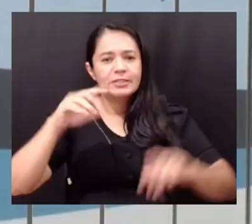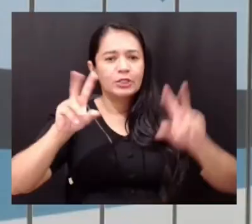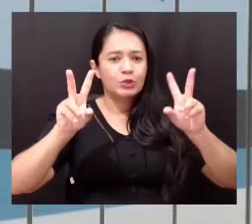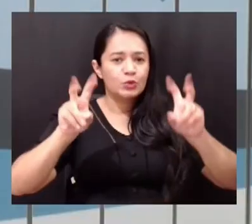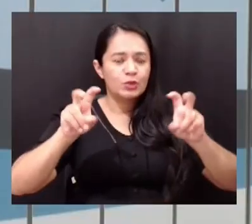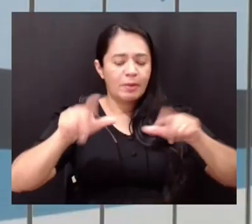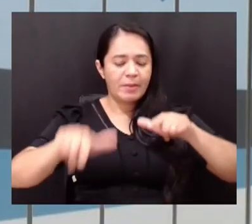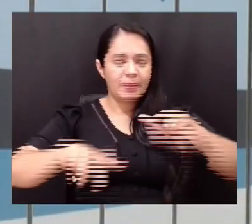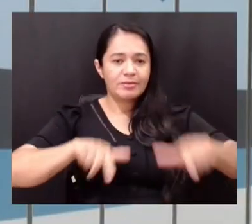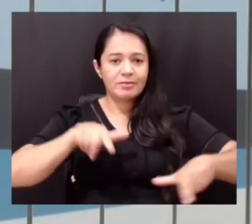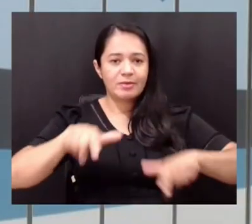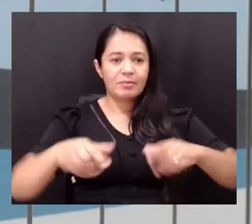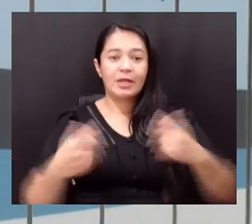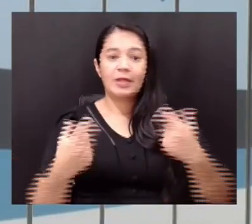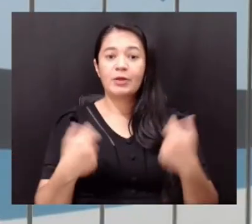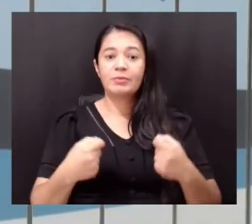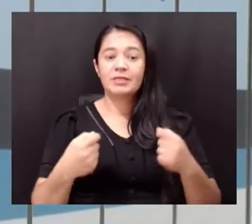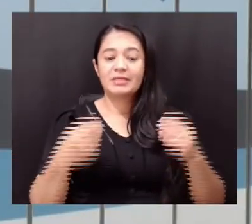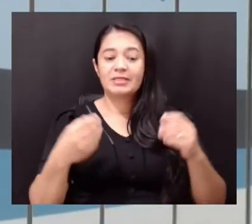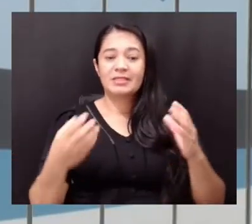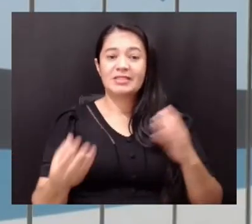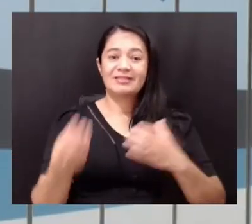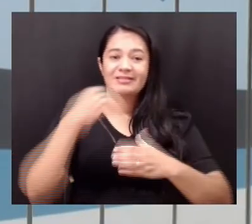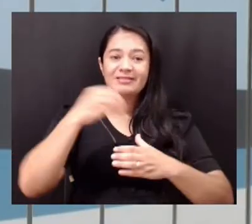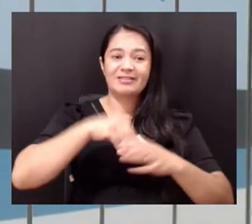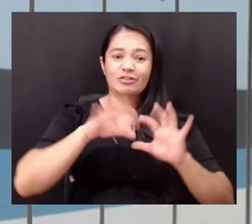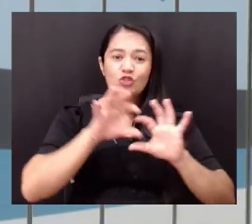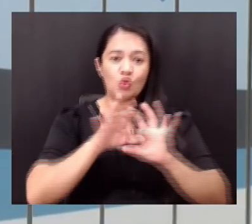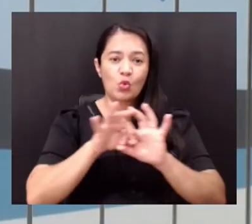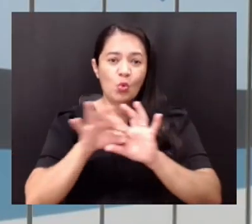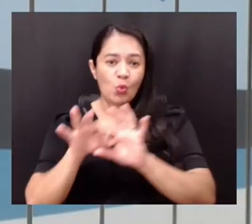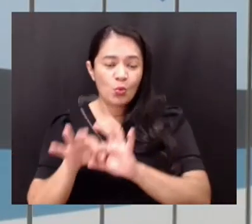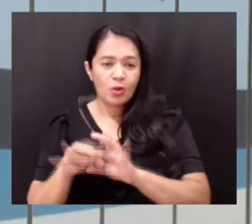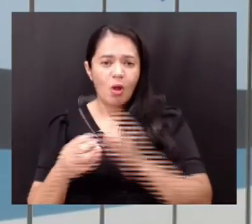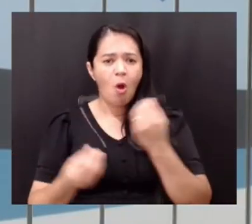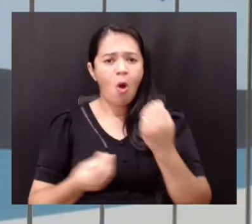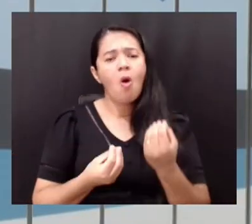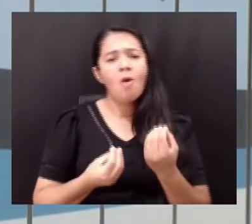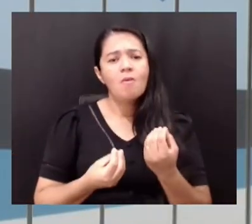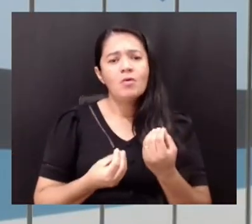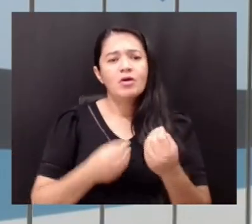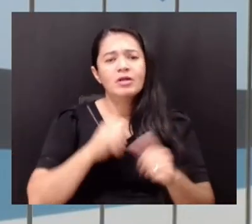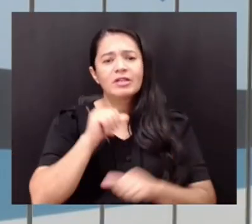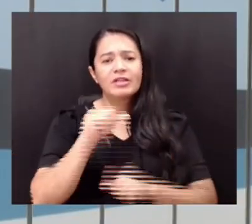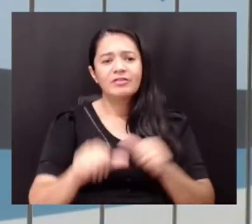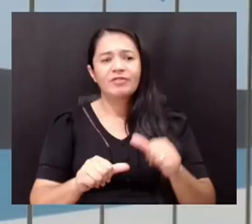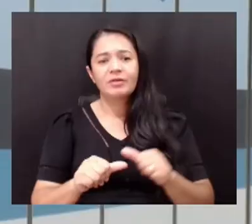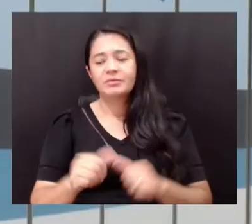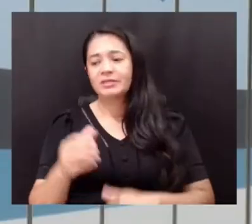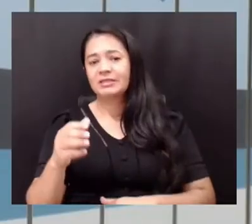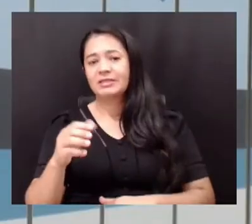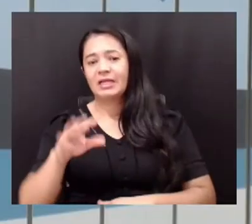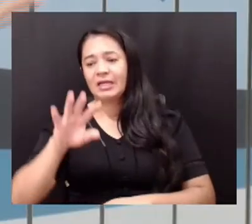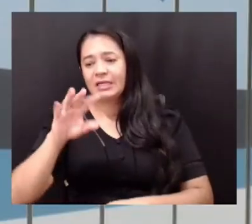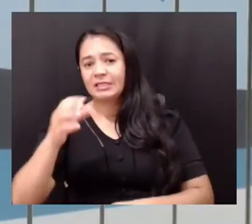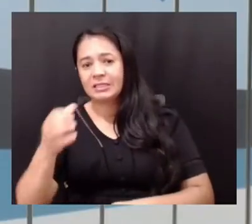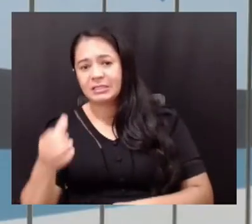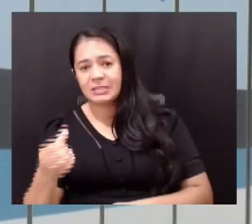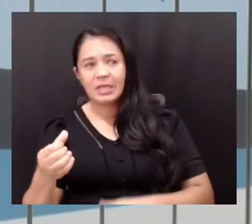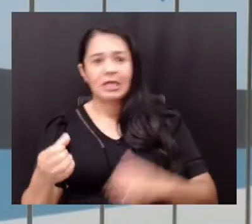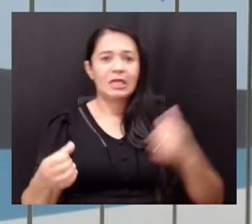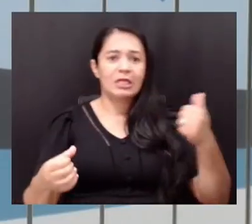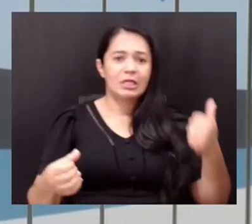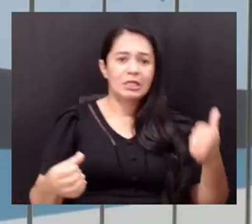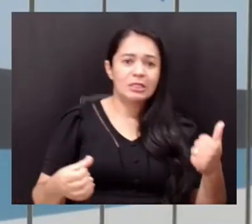de um contexto, e pensar como é que você vai fazer essa mudança de passar do 6x1 para 5x1 ou 5x2, como é que você vai